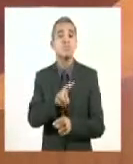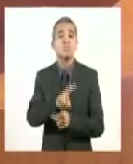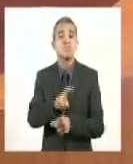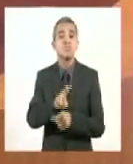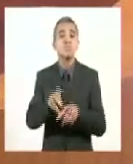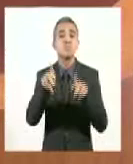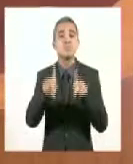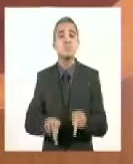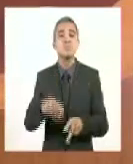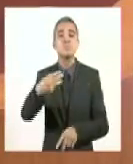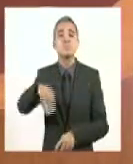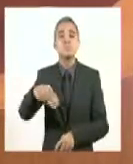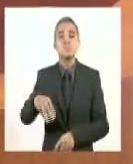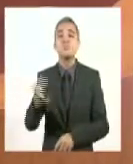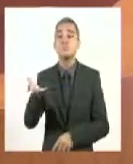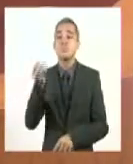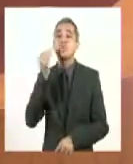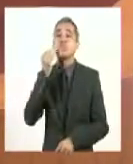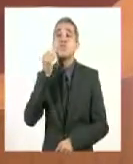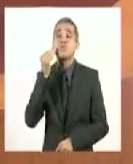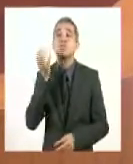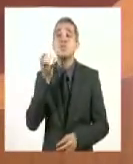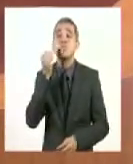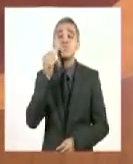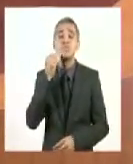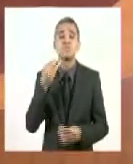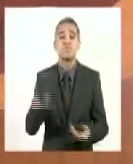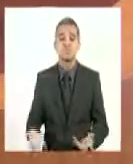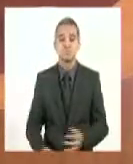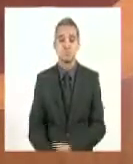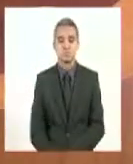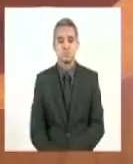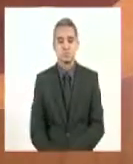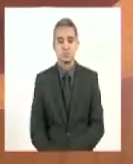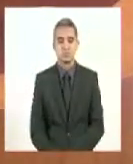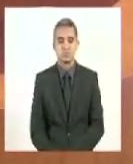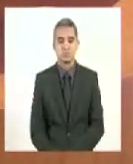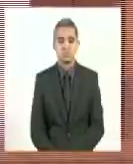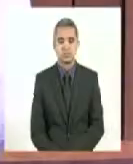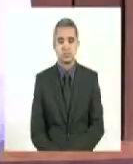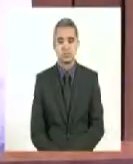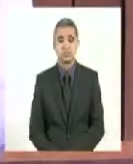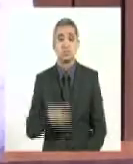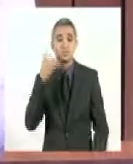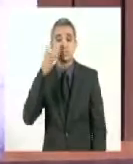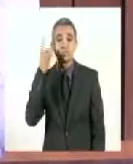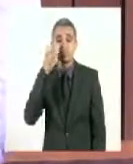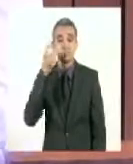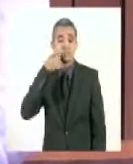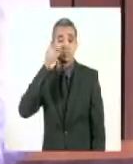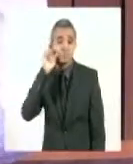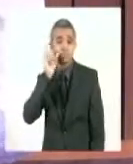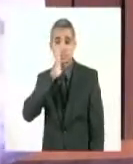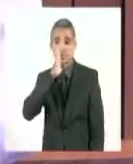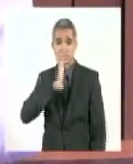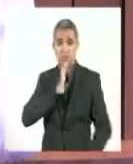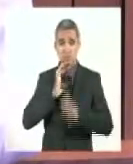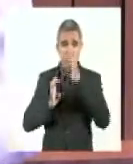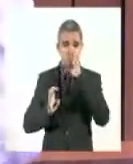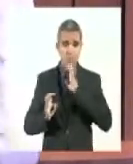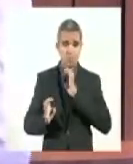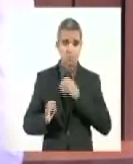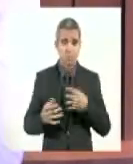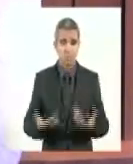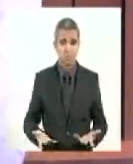povo maranhense. Quero ver os deputados, esses deputados que ontem me acusaram de ser uma